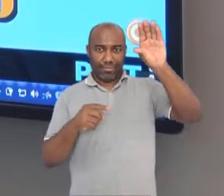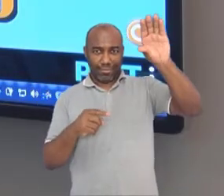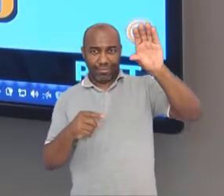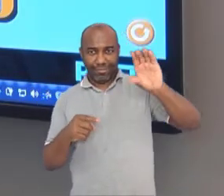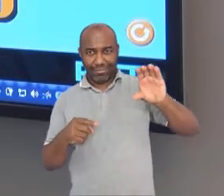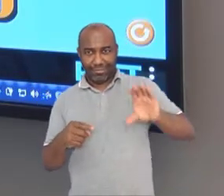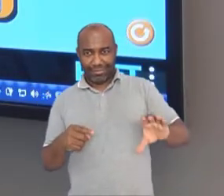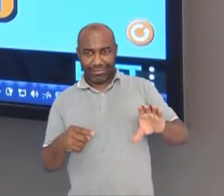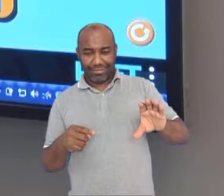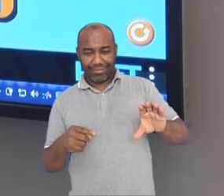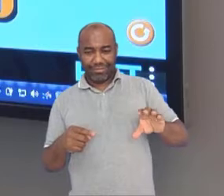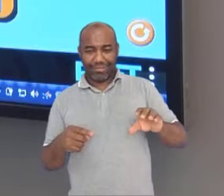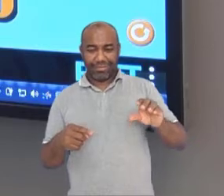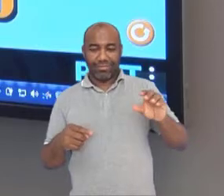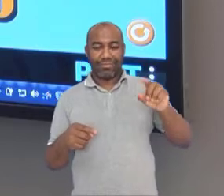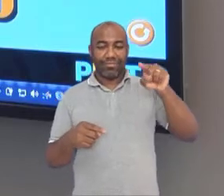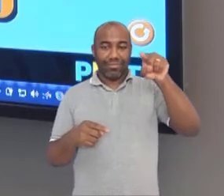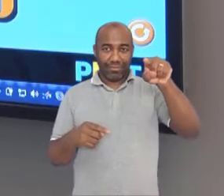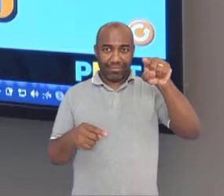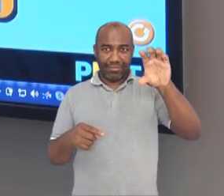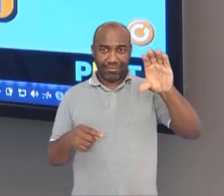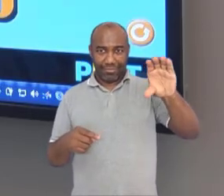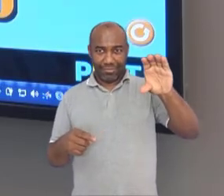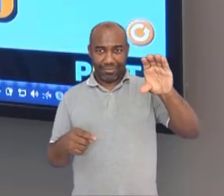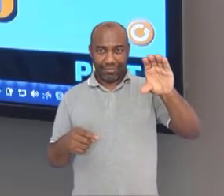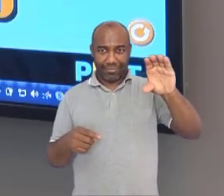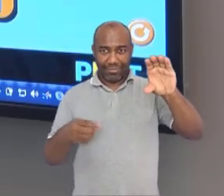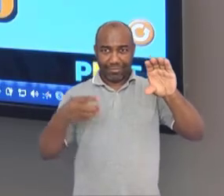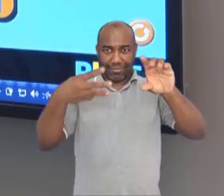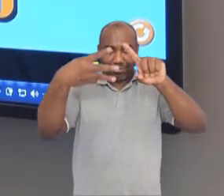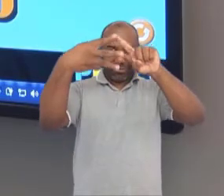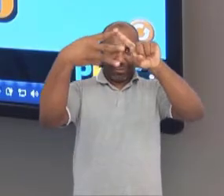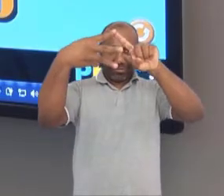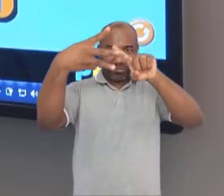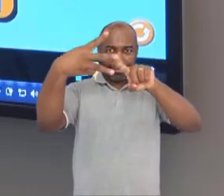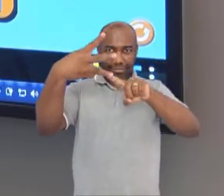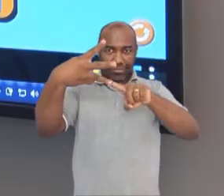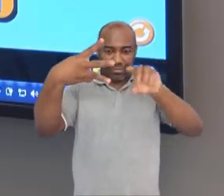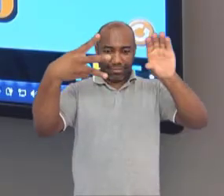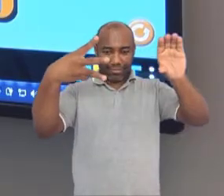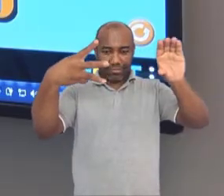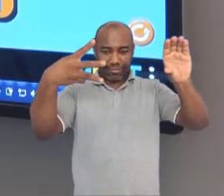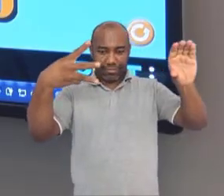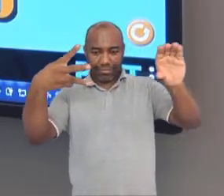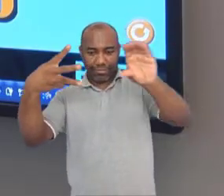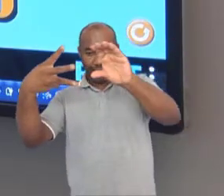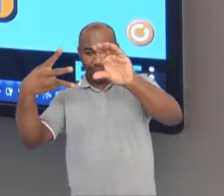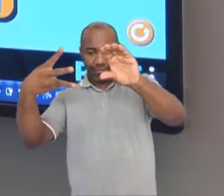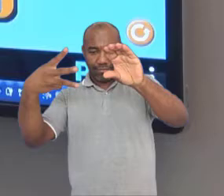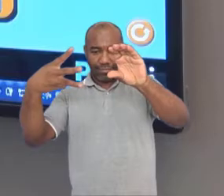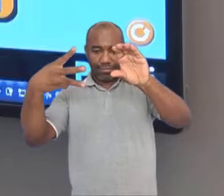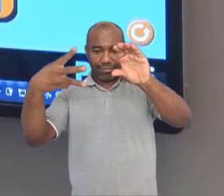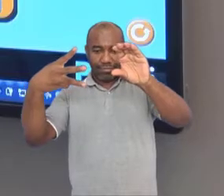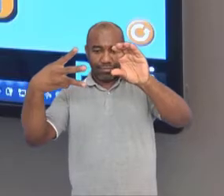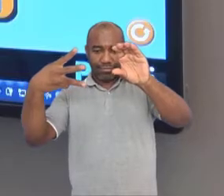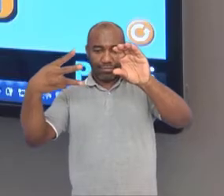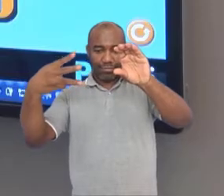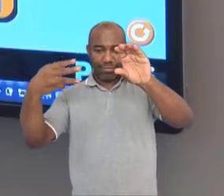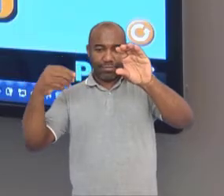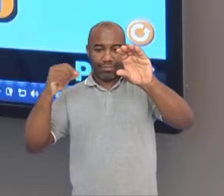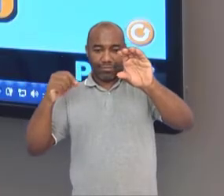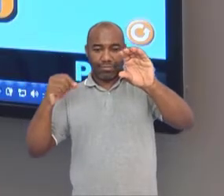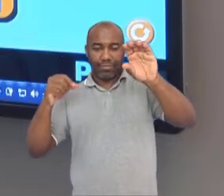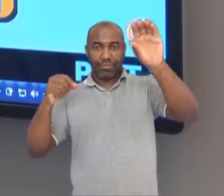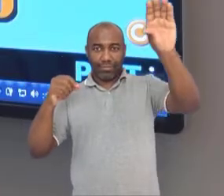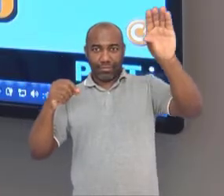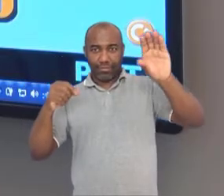bem, ó. Quando eu coloco essa chave, nós temos 3 amperes com